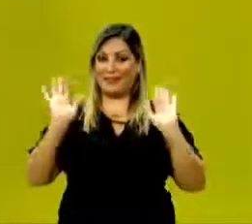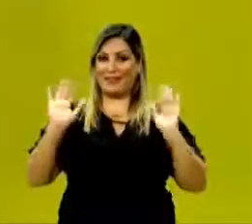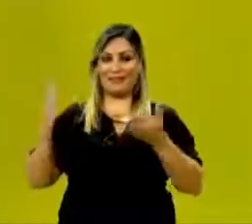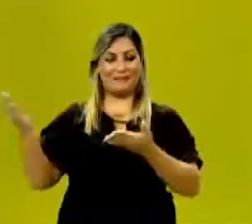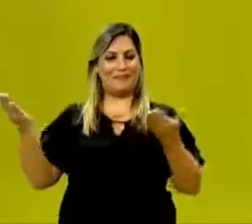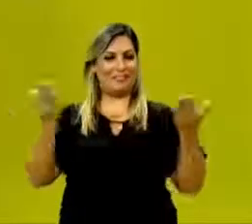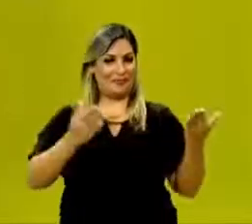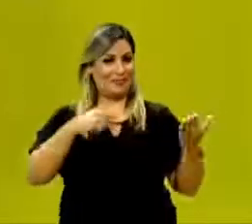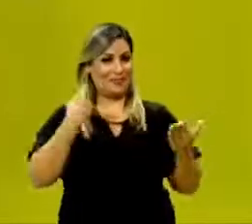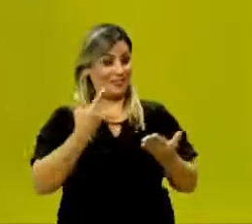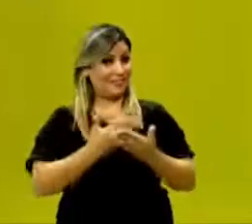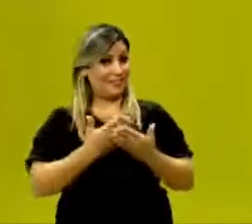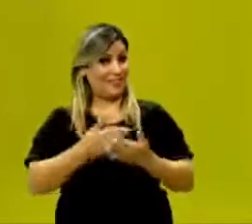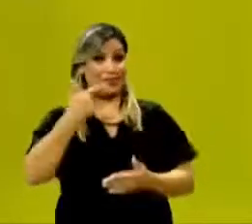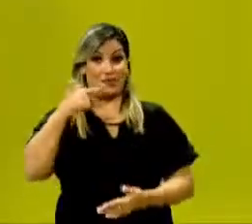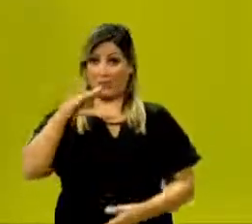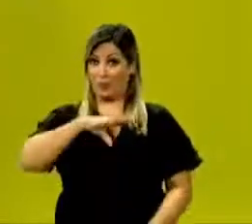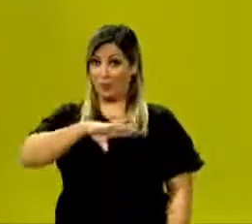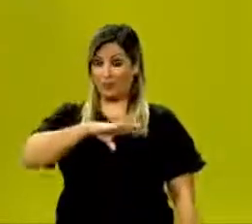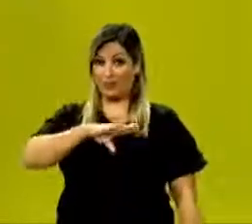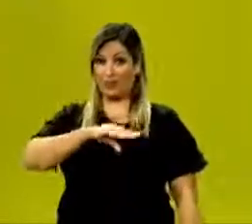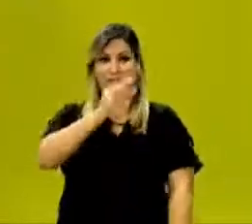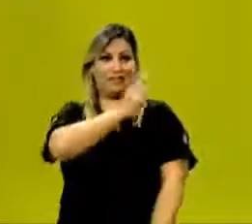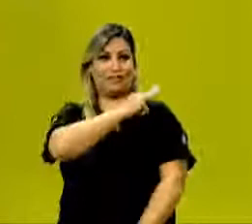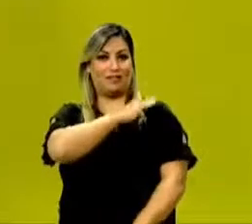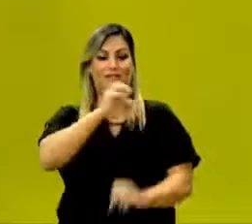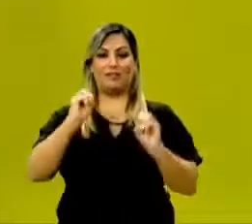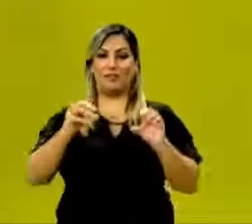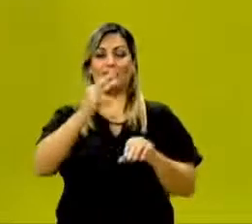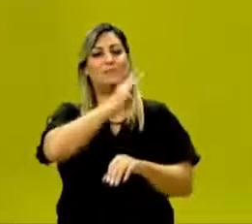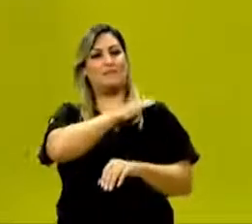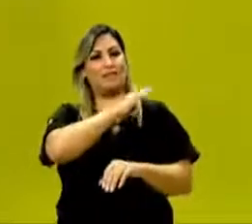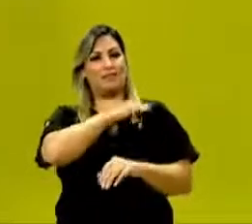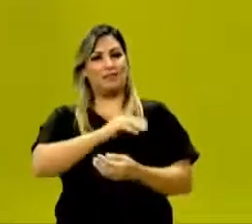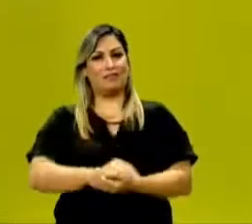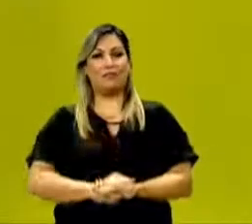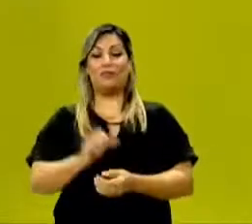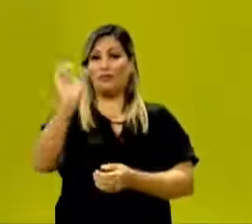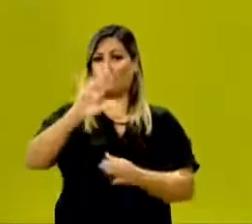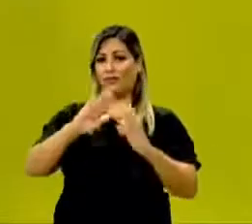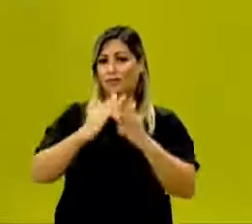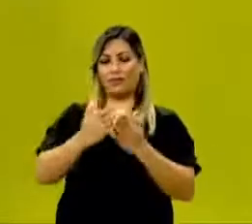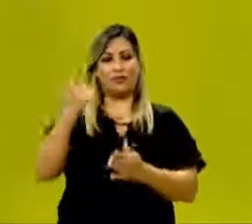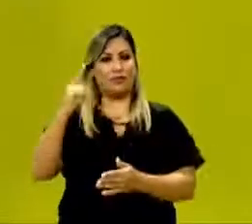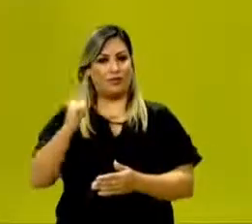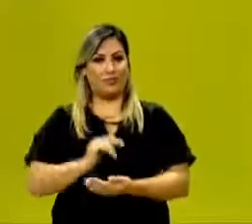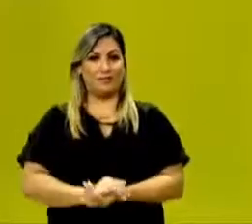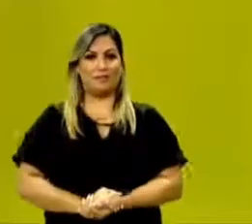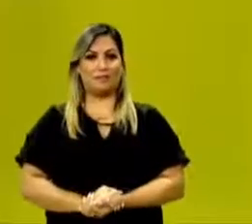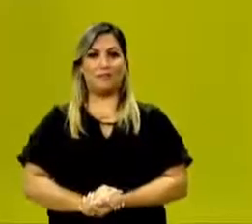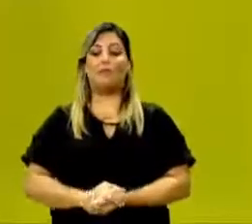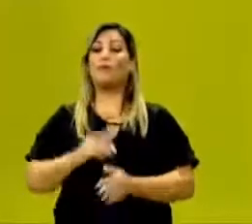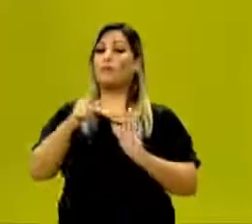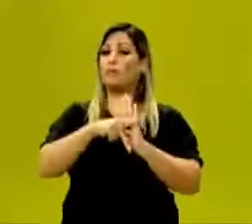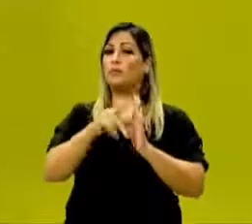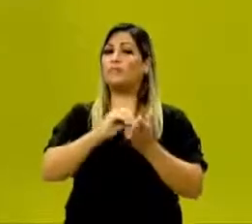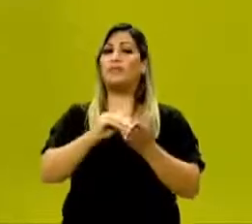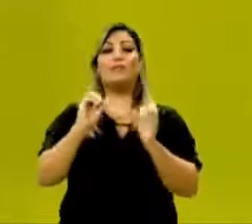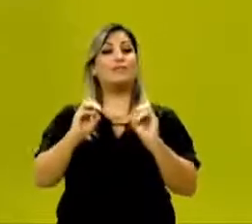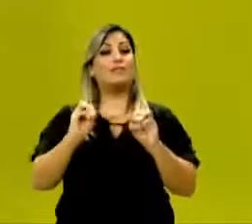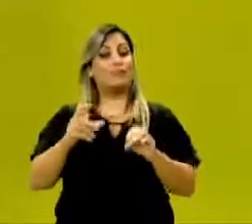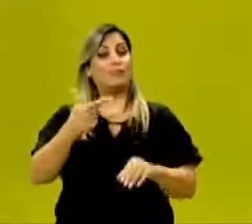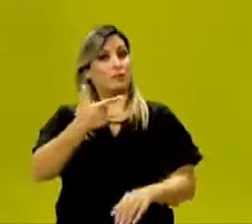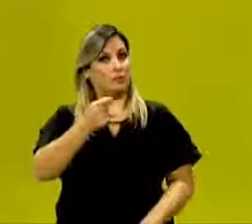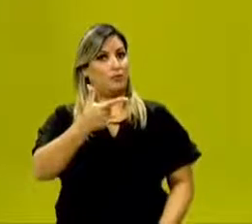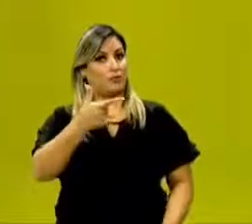Olá, sejam bem-vindos à nossa aula de língua portuguesa para a terceira série do ensino médio da Rede Estadual de Goiás. Esse é o projeto Seduca em